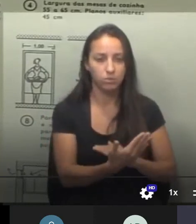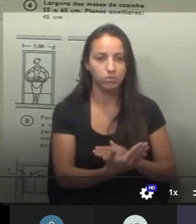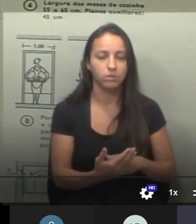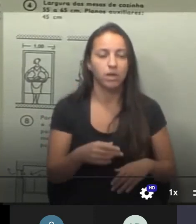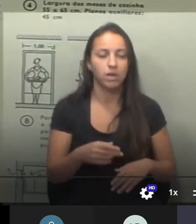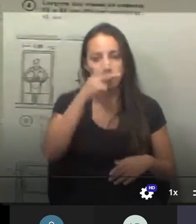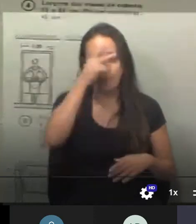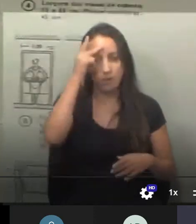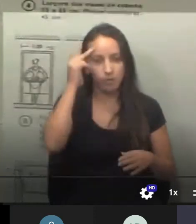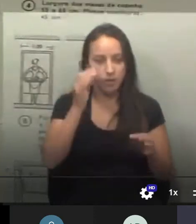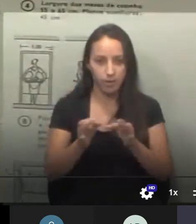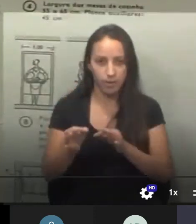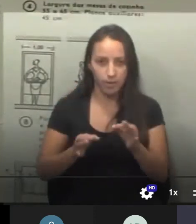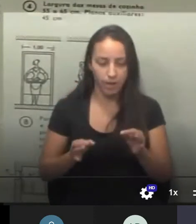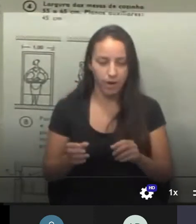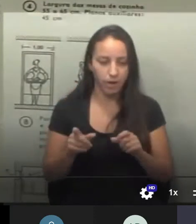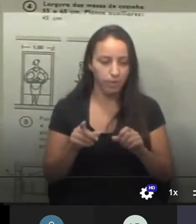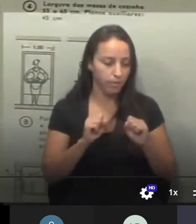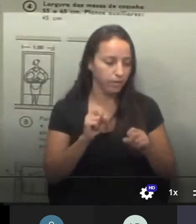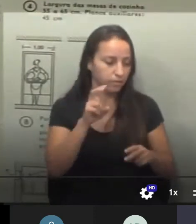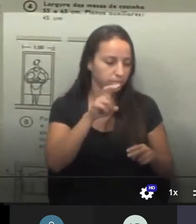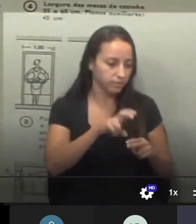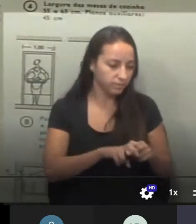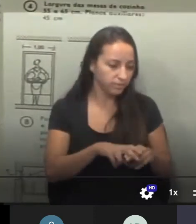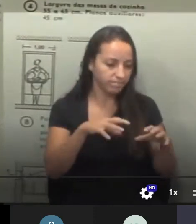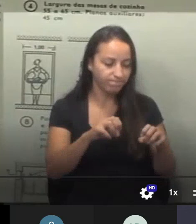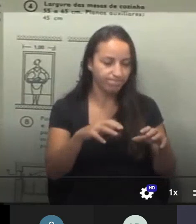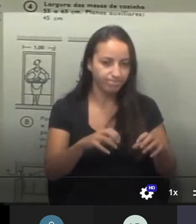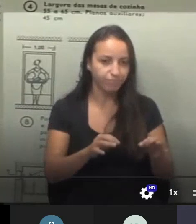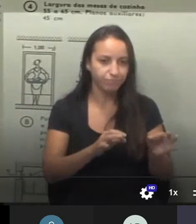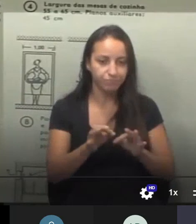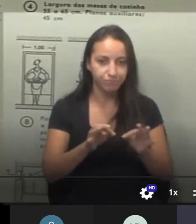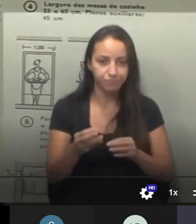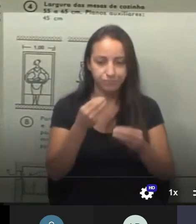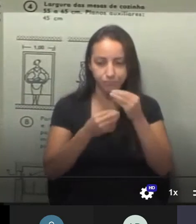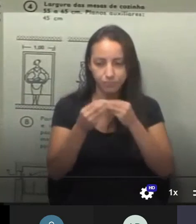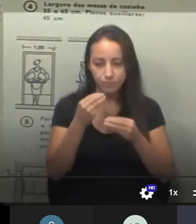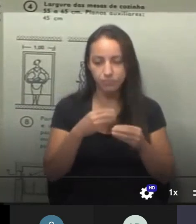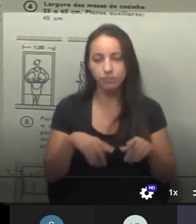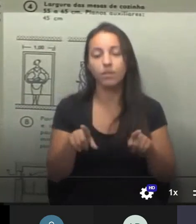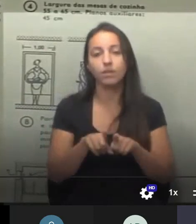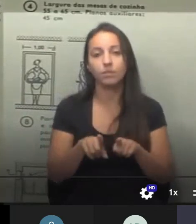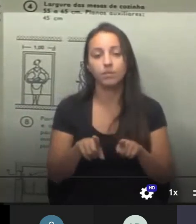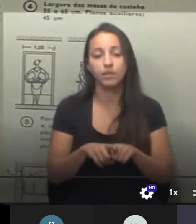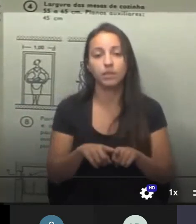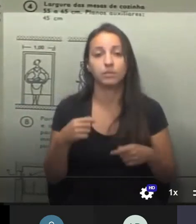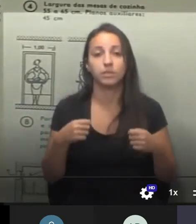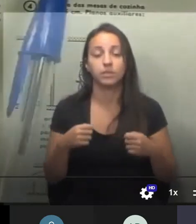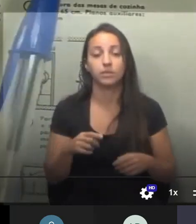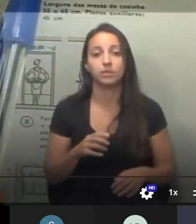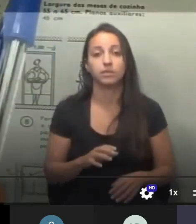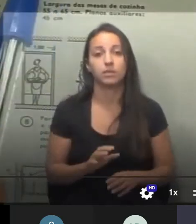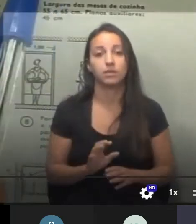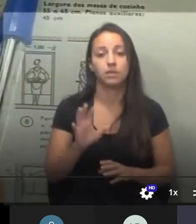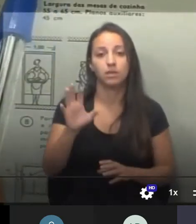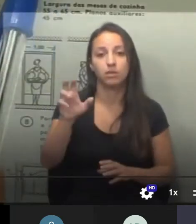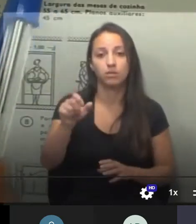sentar, ou melhor, a pessoa que vai fazer essa refeição possa se sentar. Além disso, tem que ter os